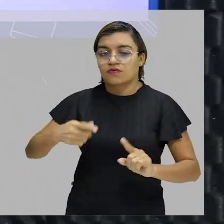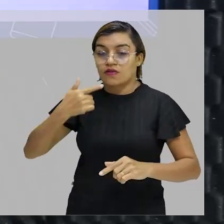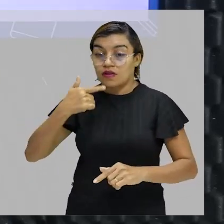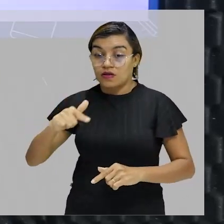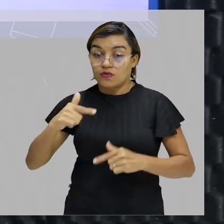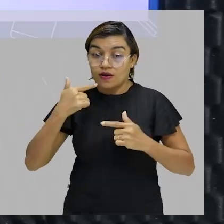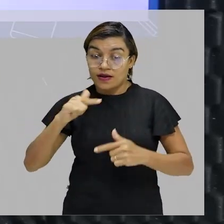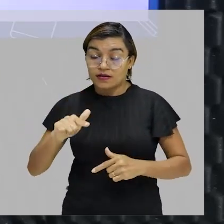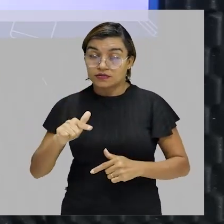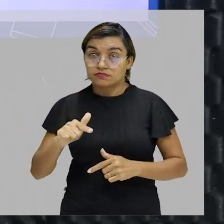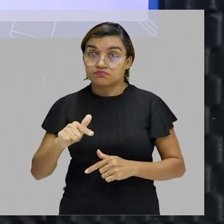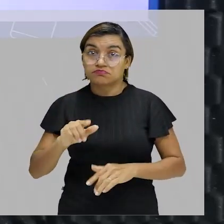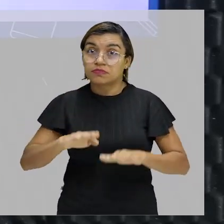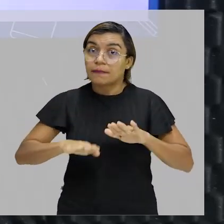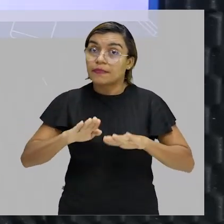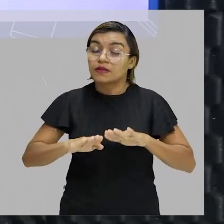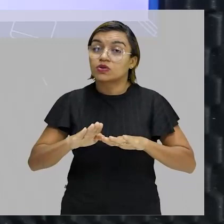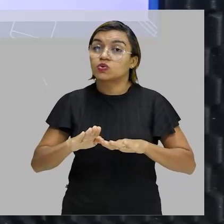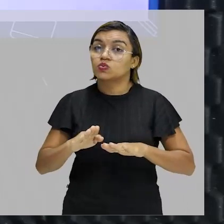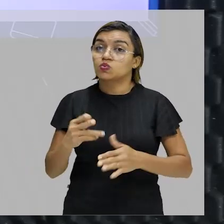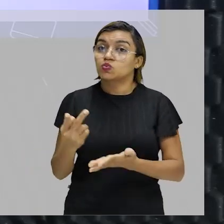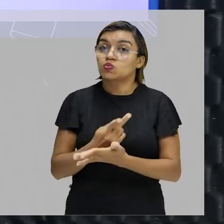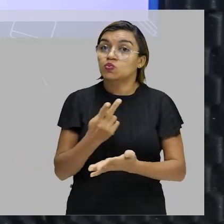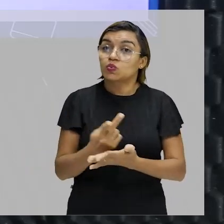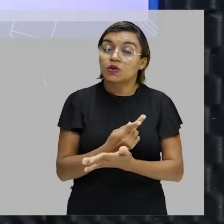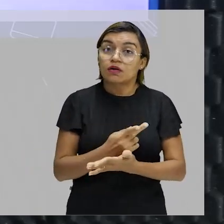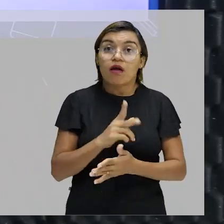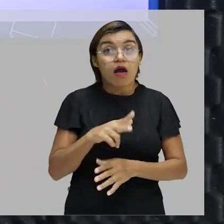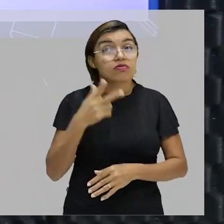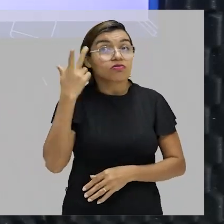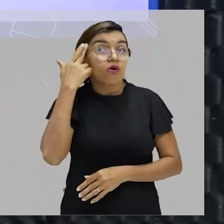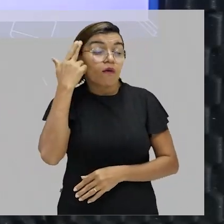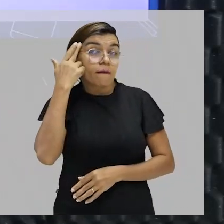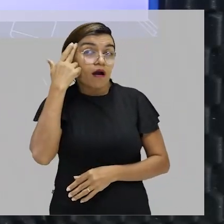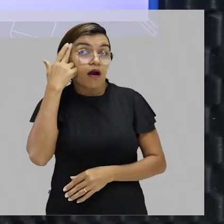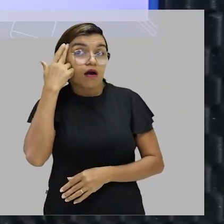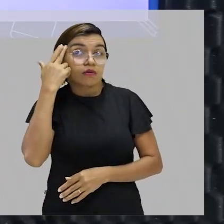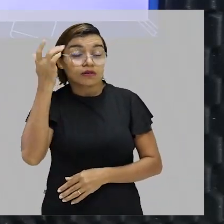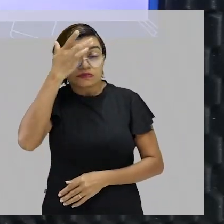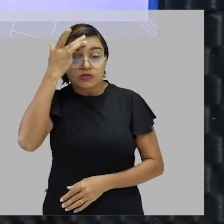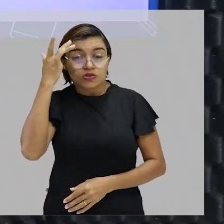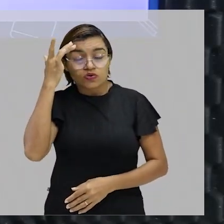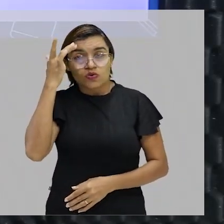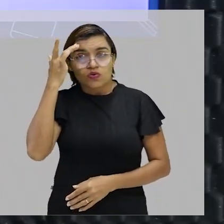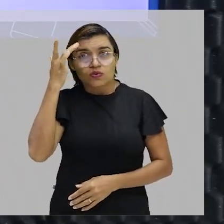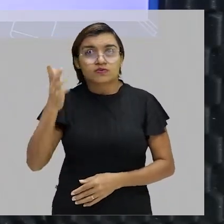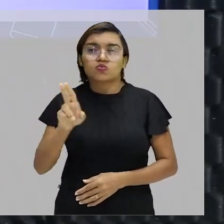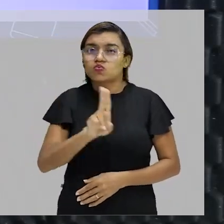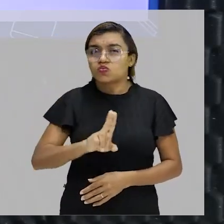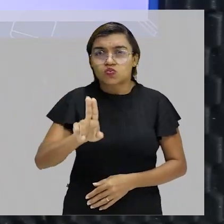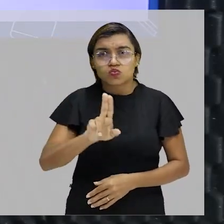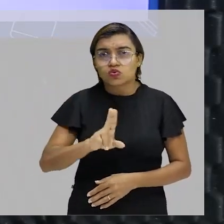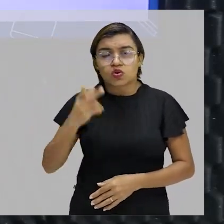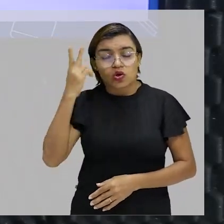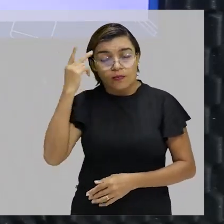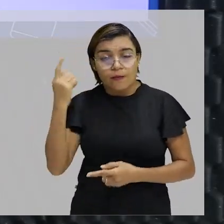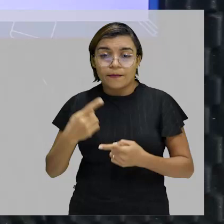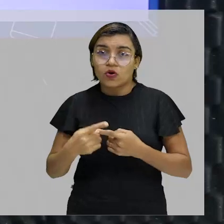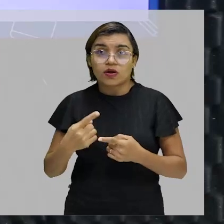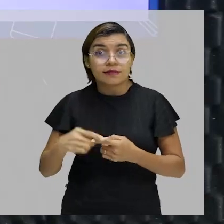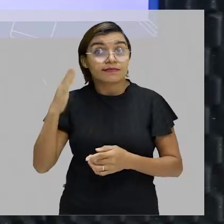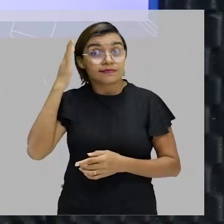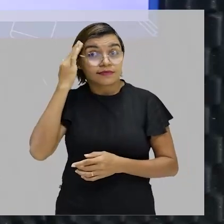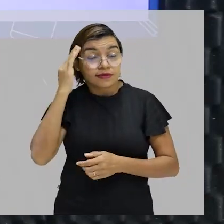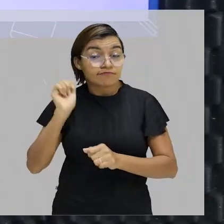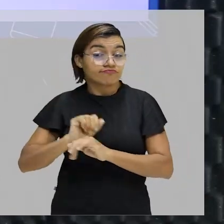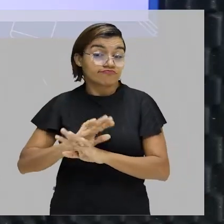onde a pessoa vive, aquilo se torna comum, tá certo? Se torna comum, as pessoas vão falando mesmo de boa, porque todo mundo entende, tá